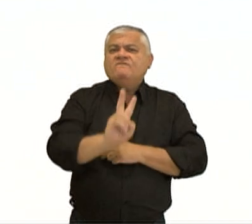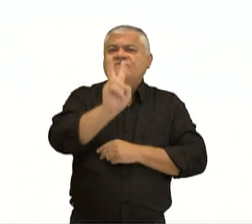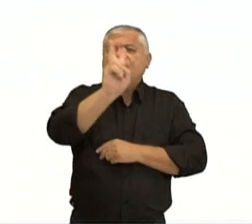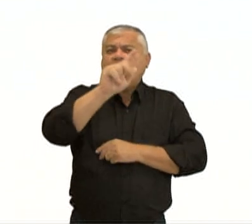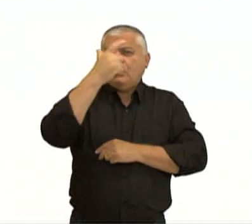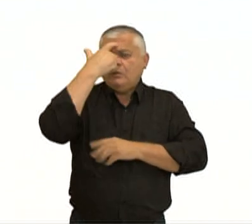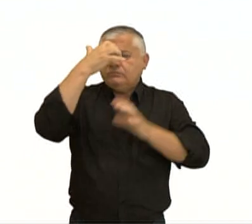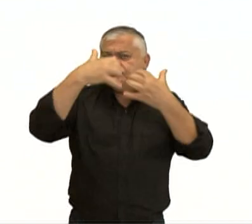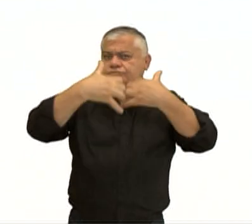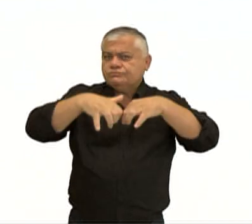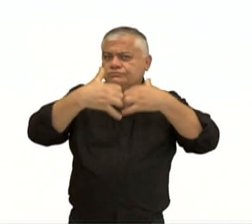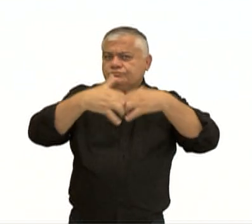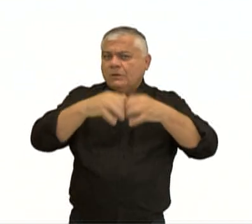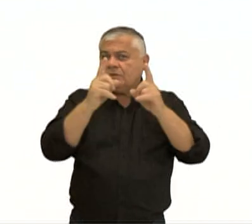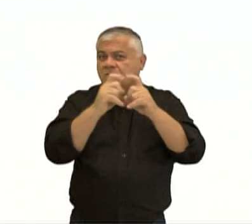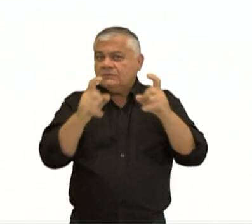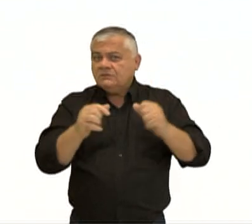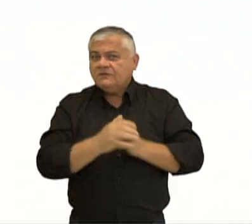e científico.